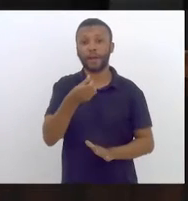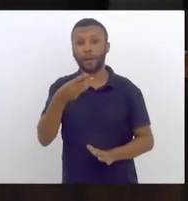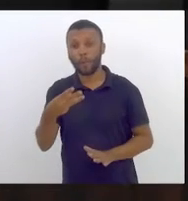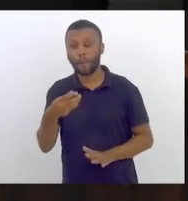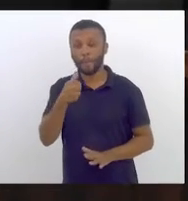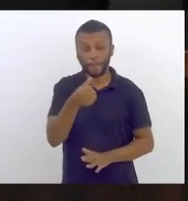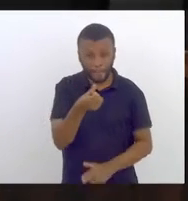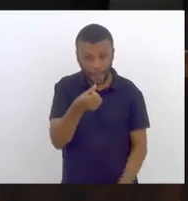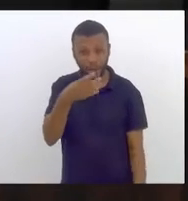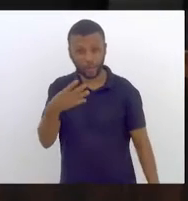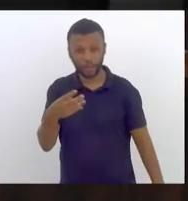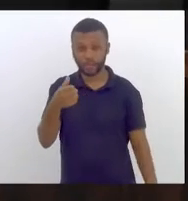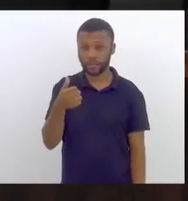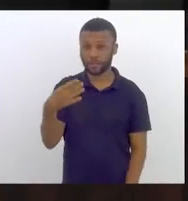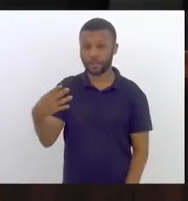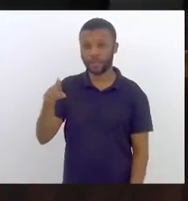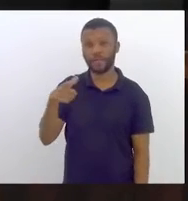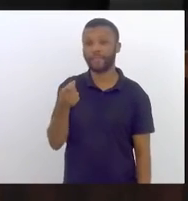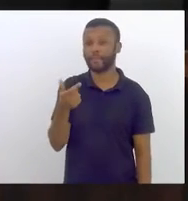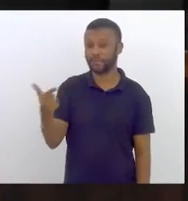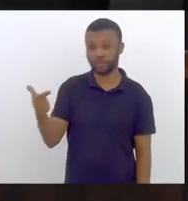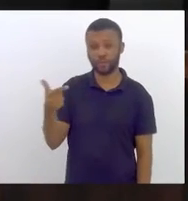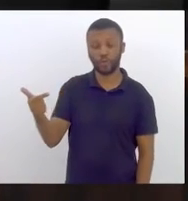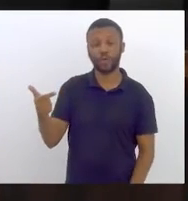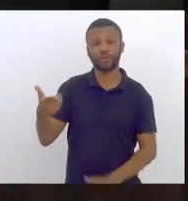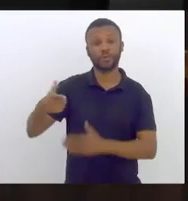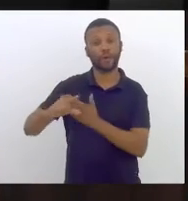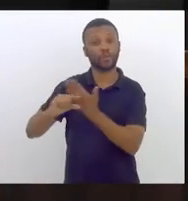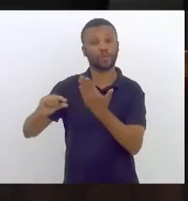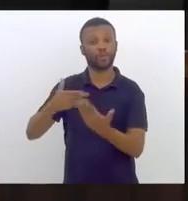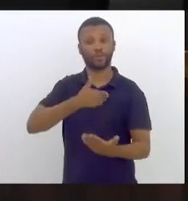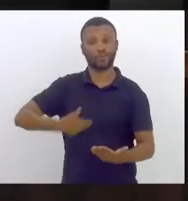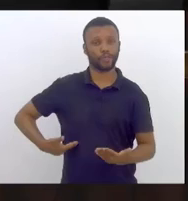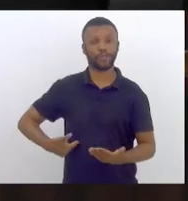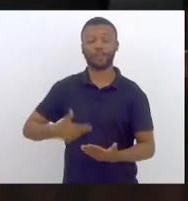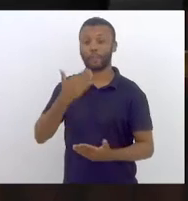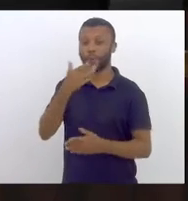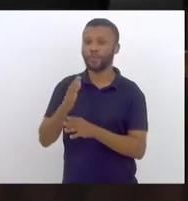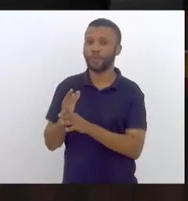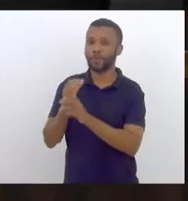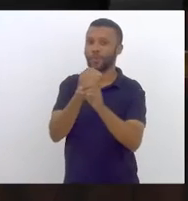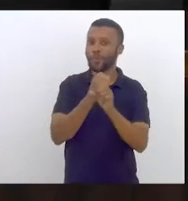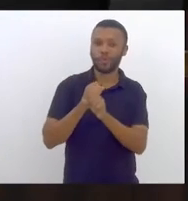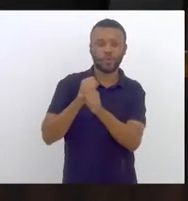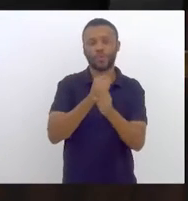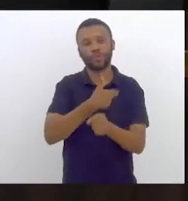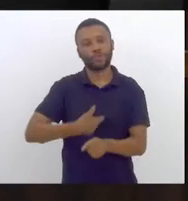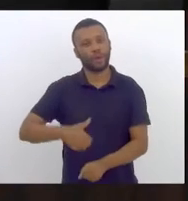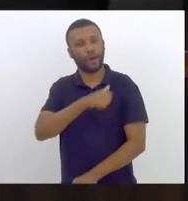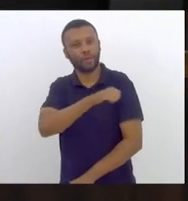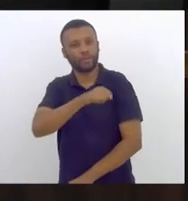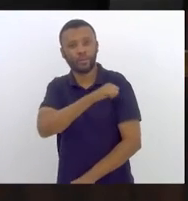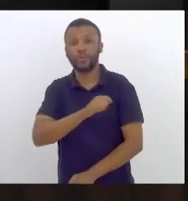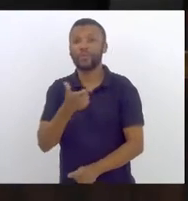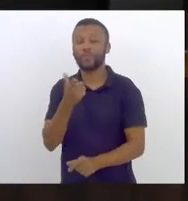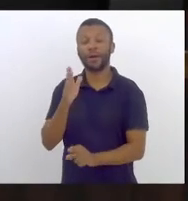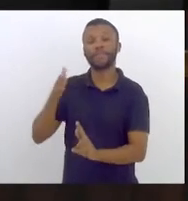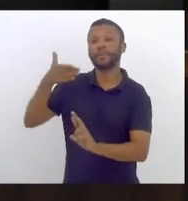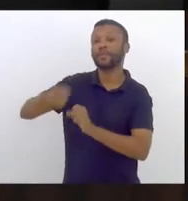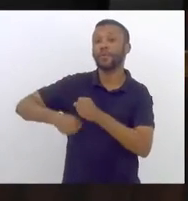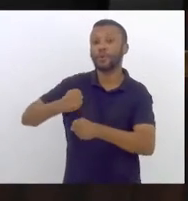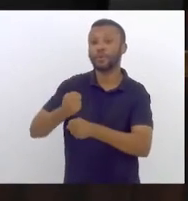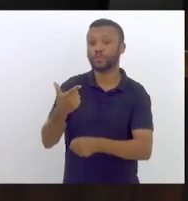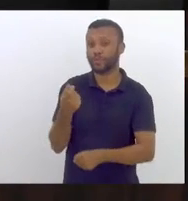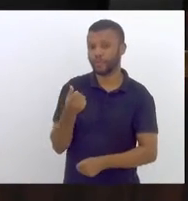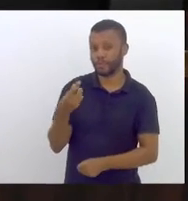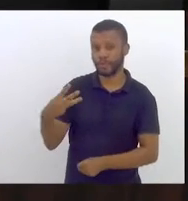Poder Executivo, mensagem 38 de 22, que estima a receita e fixa a despesa do Estado do Rio de Janeiro para o exercício de 2023. Parecida à